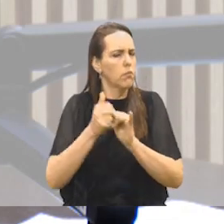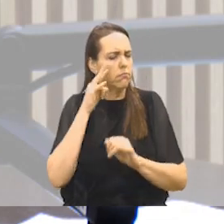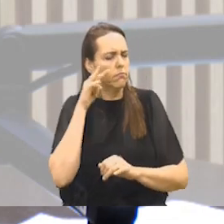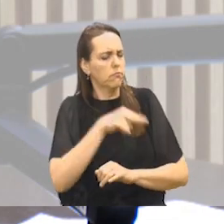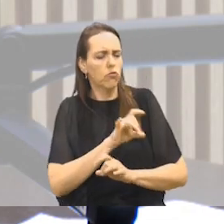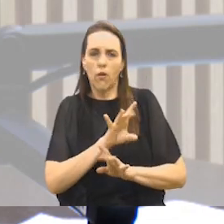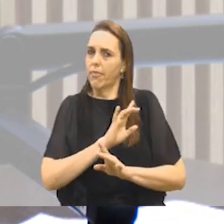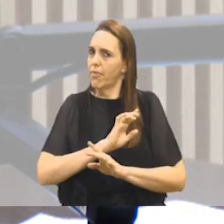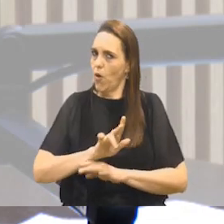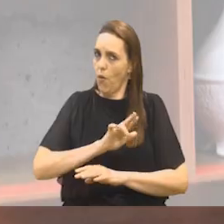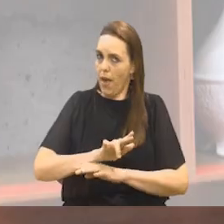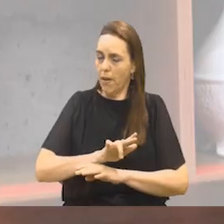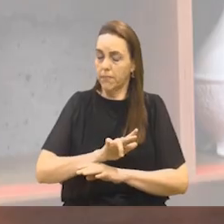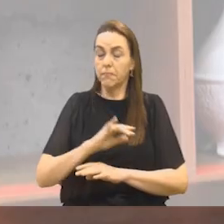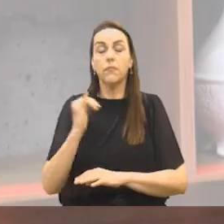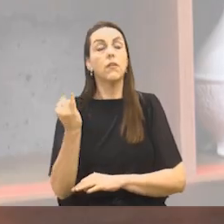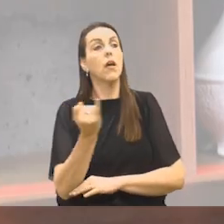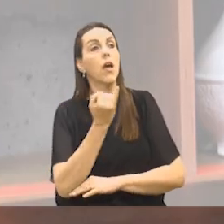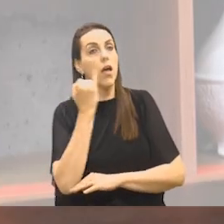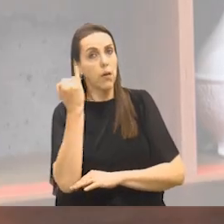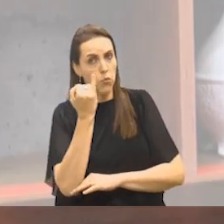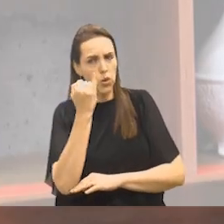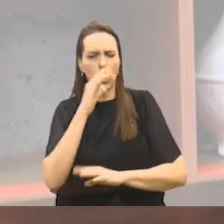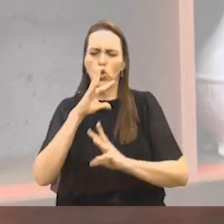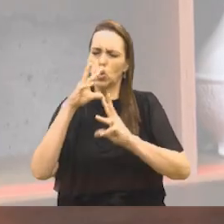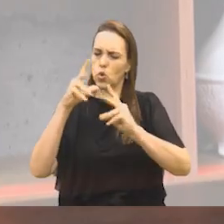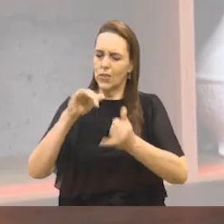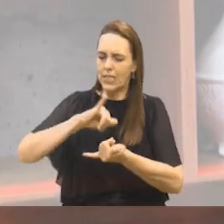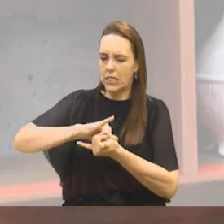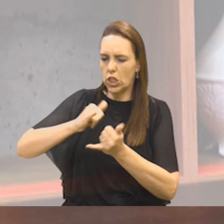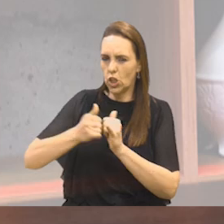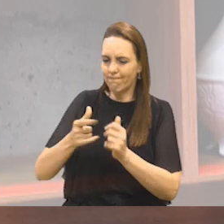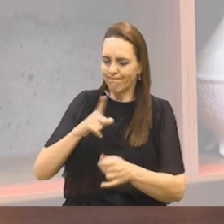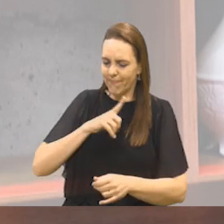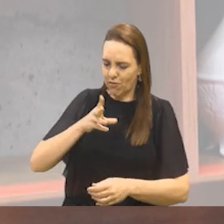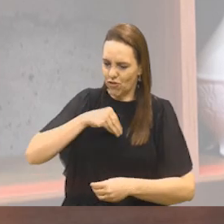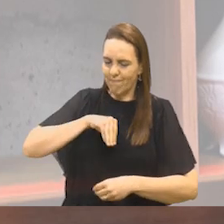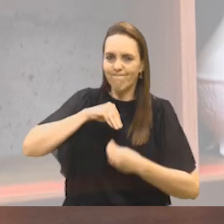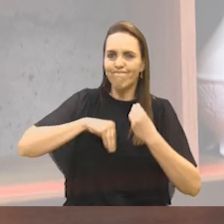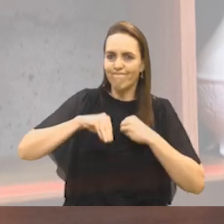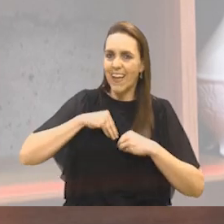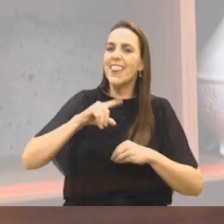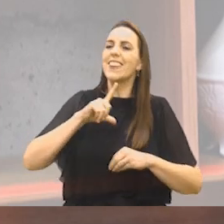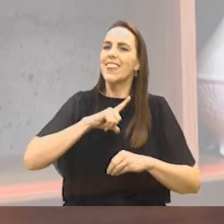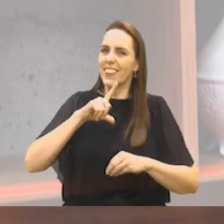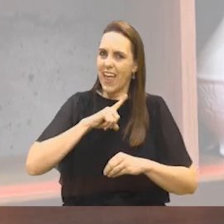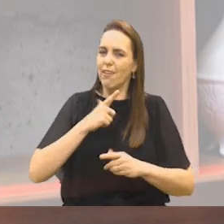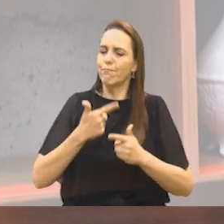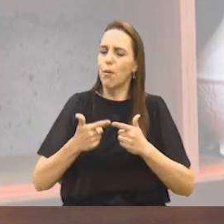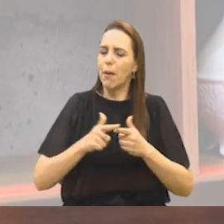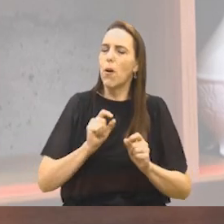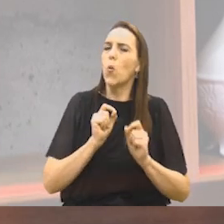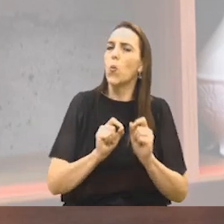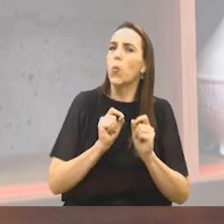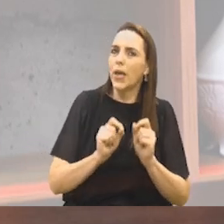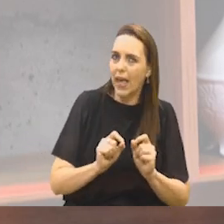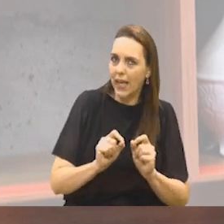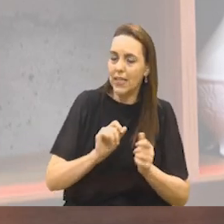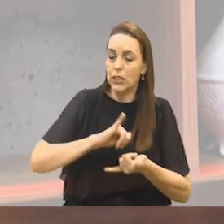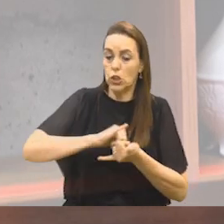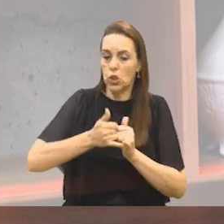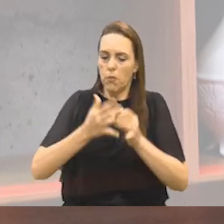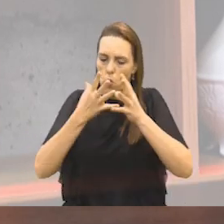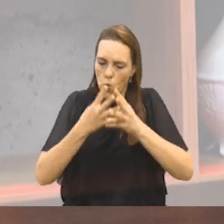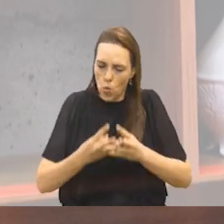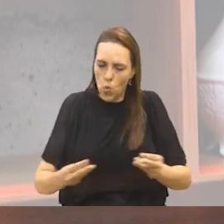Isso é muito importante, porque todo sintoma tem a sua causa. Então, quando a gente trata já diretamente a causa,